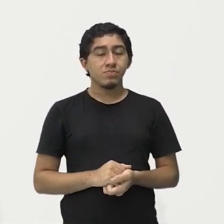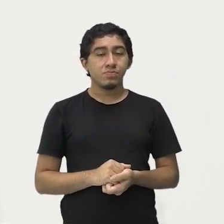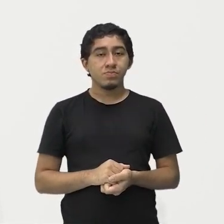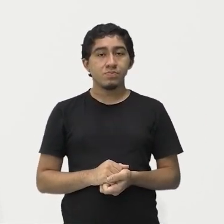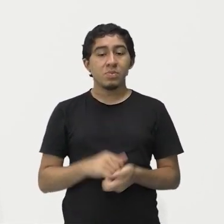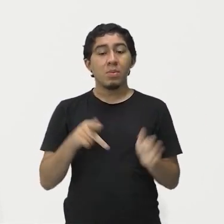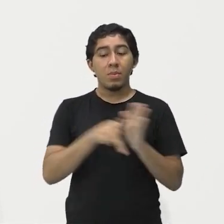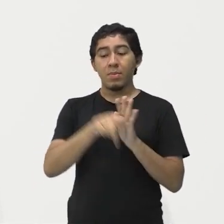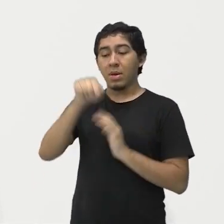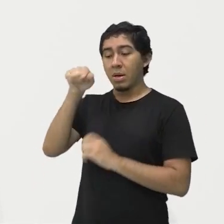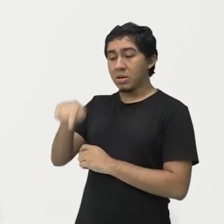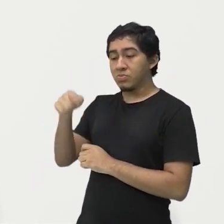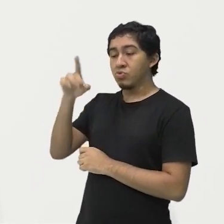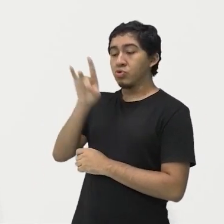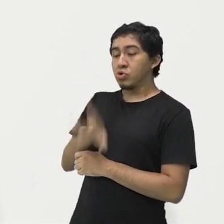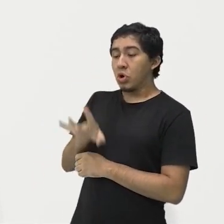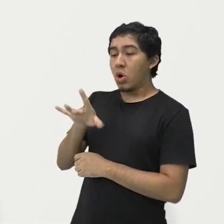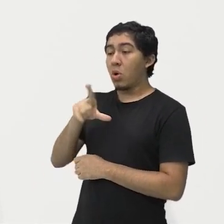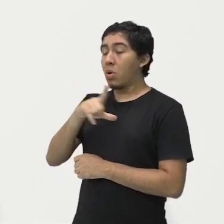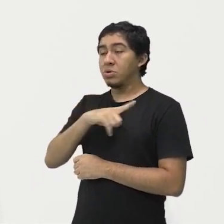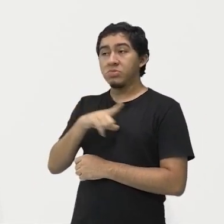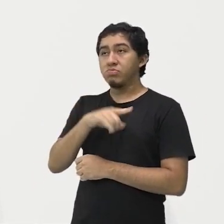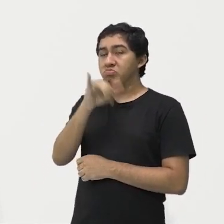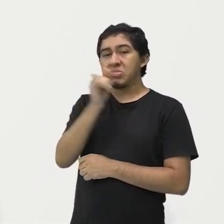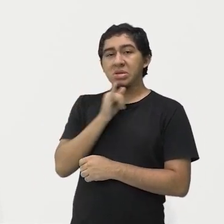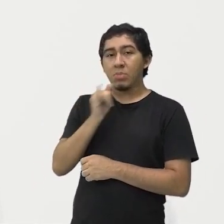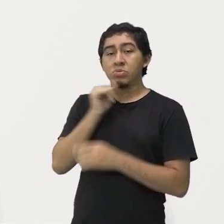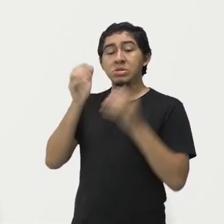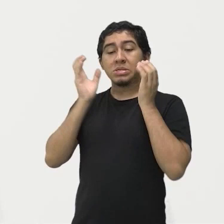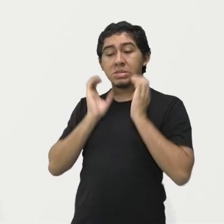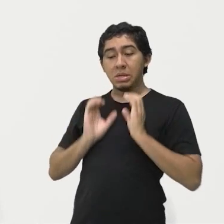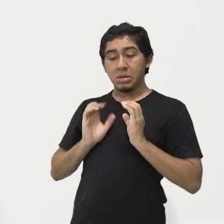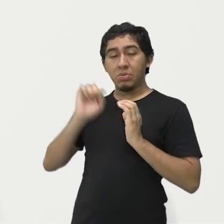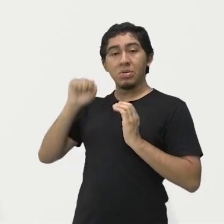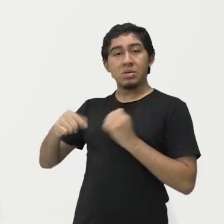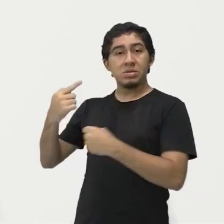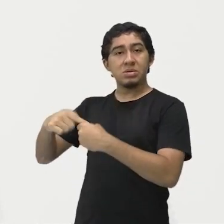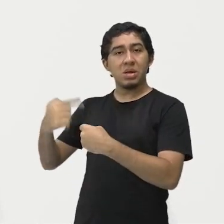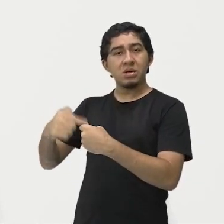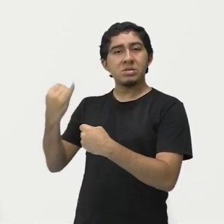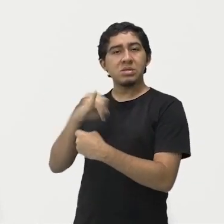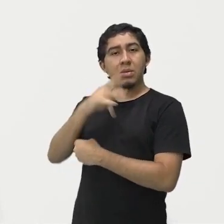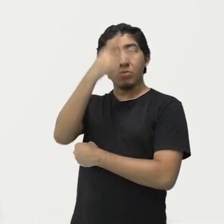considerado cidadão de Esparta quem tinha propriedade de terra,